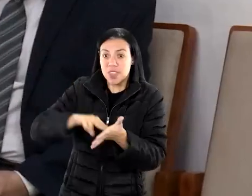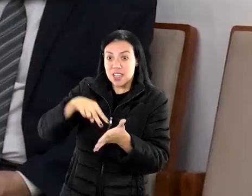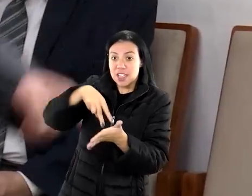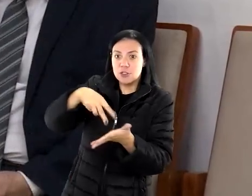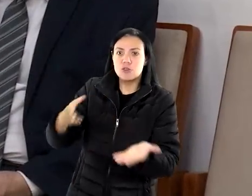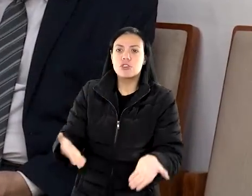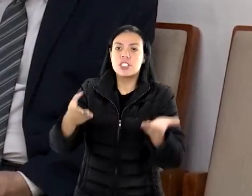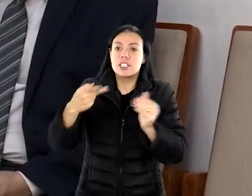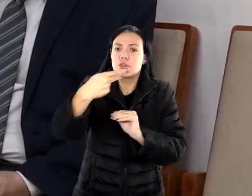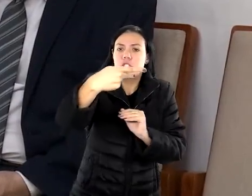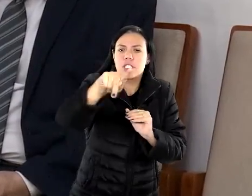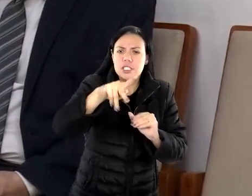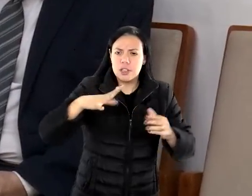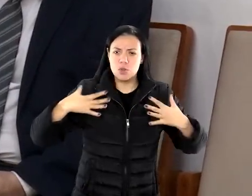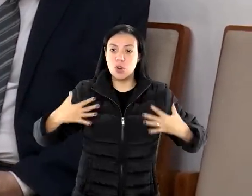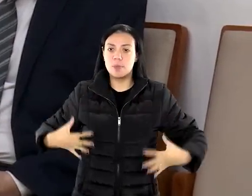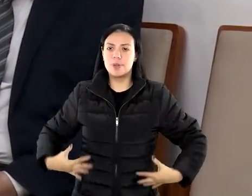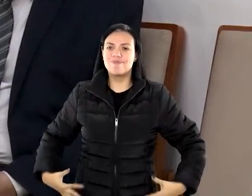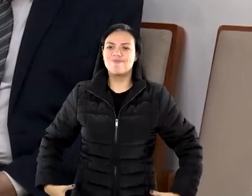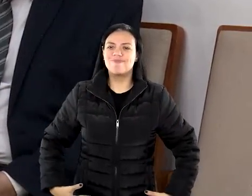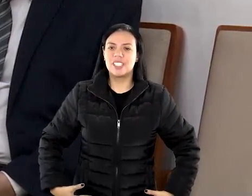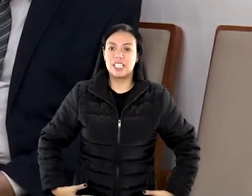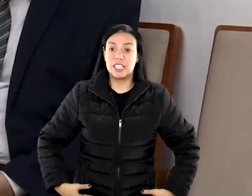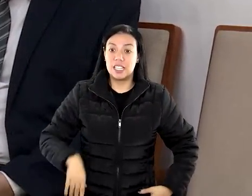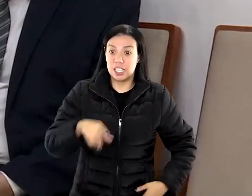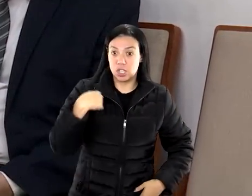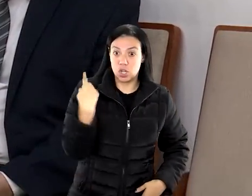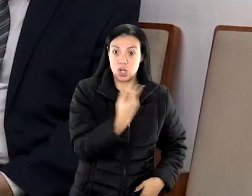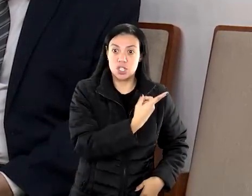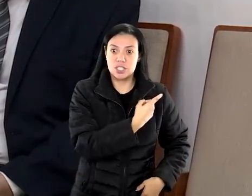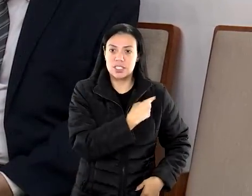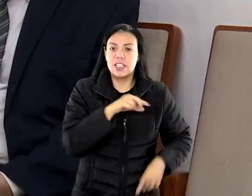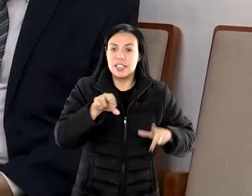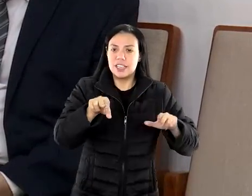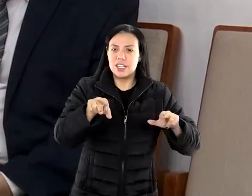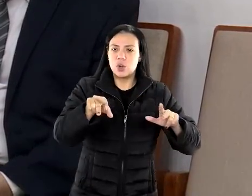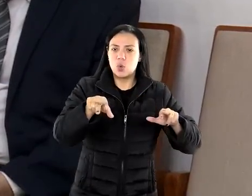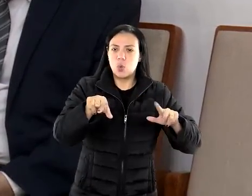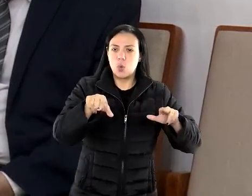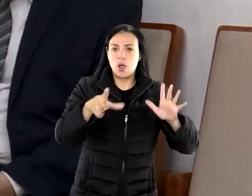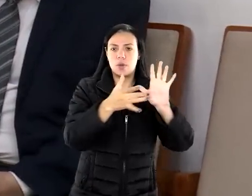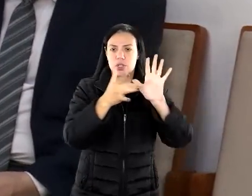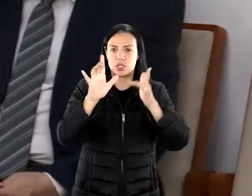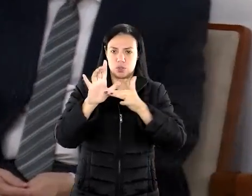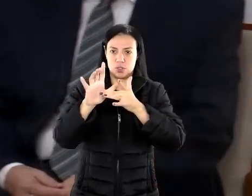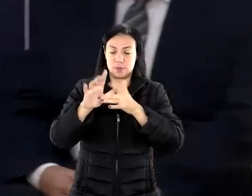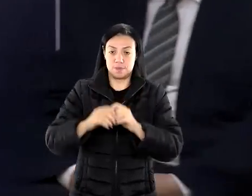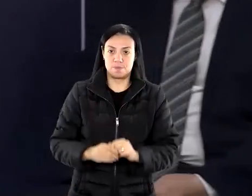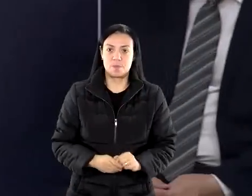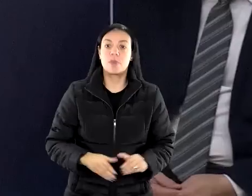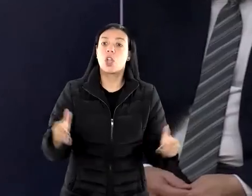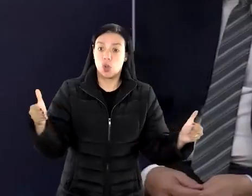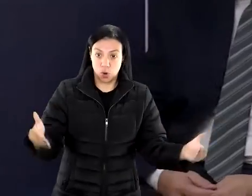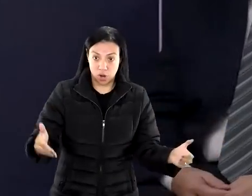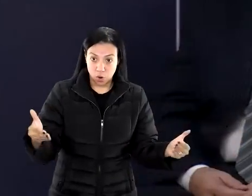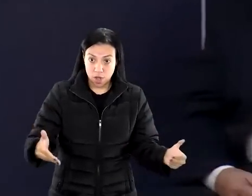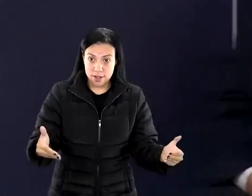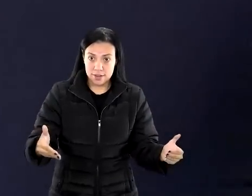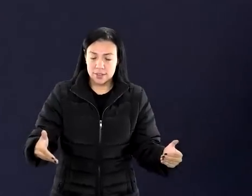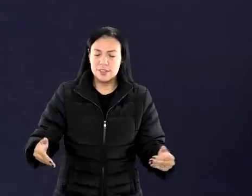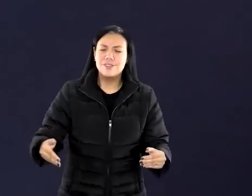será semelhante, corporalmente, igual a Jesus. Agora eu quero falar sobre a